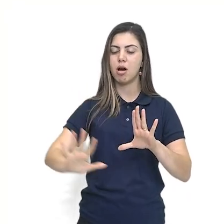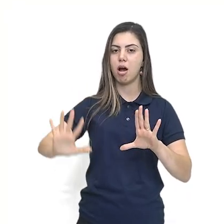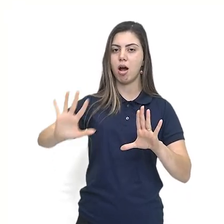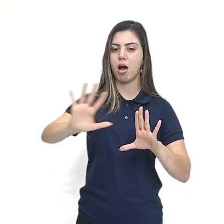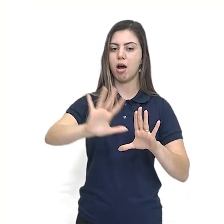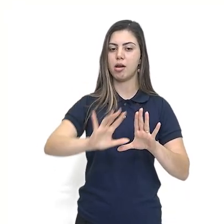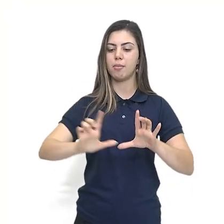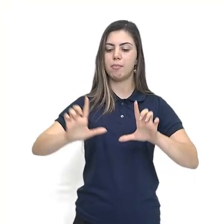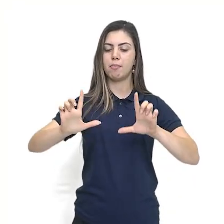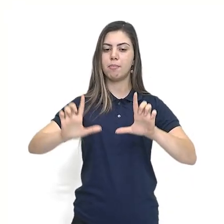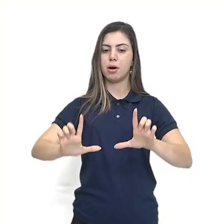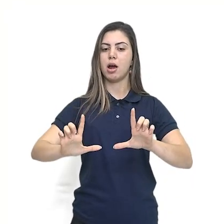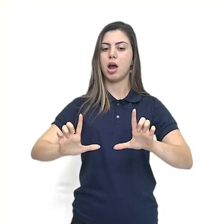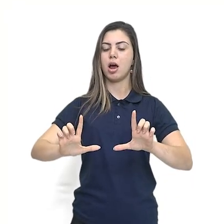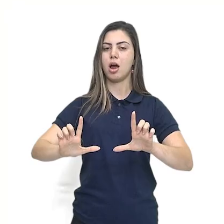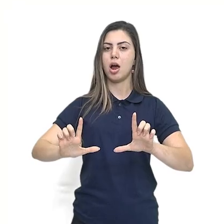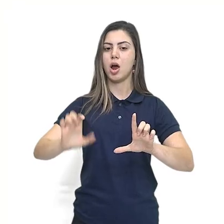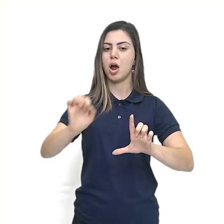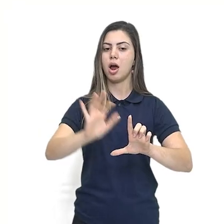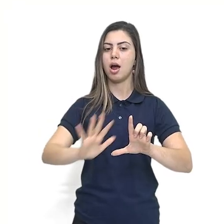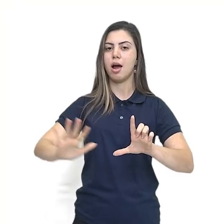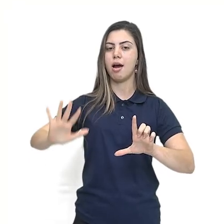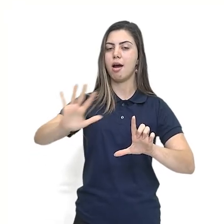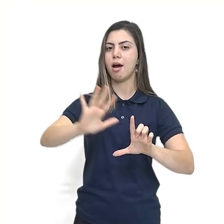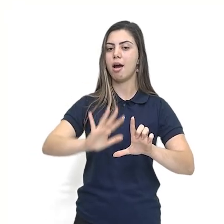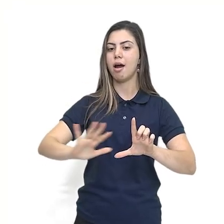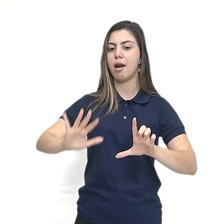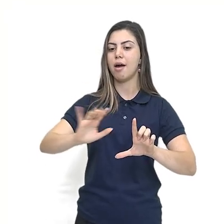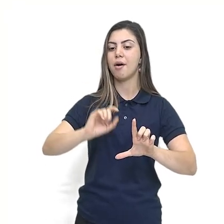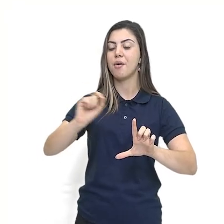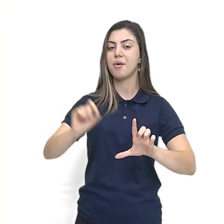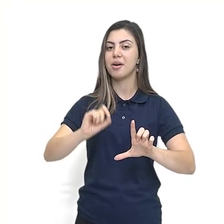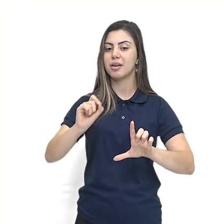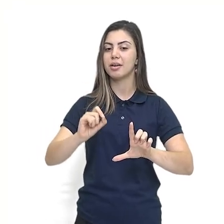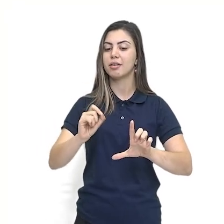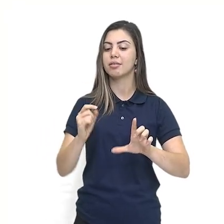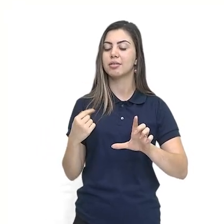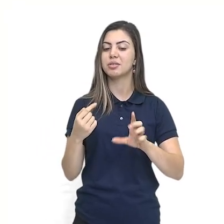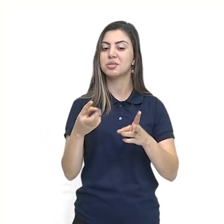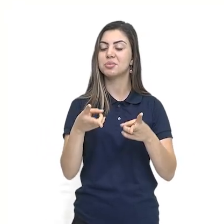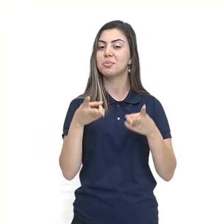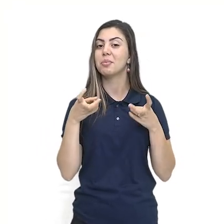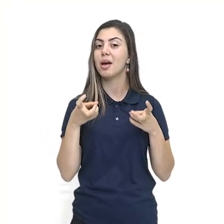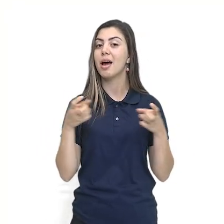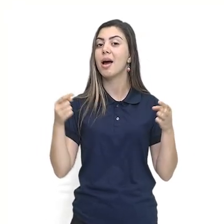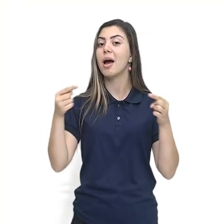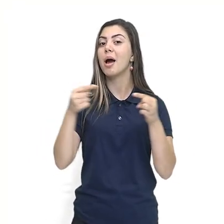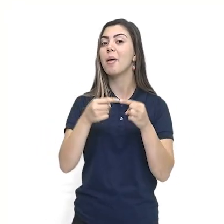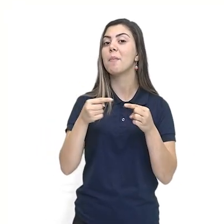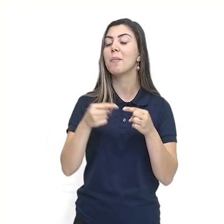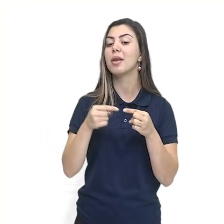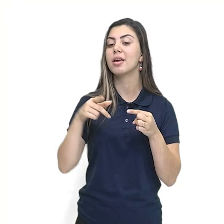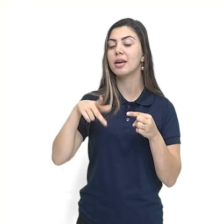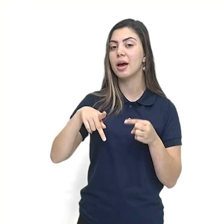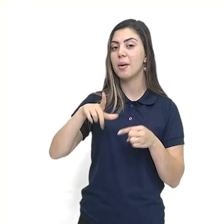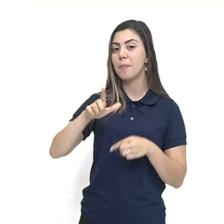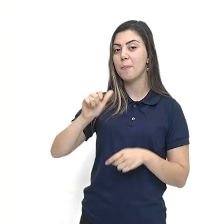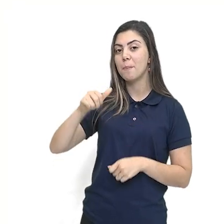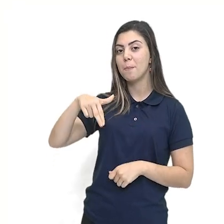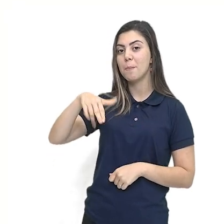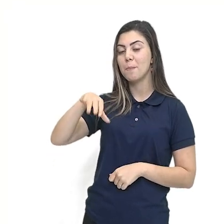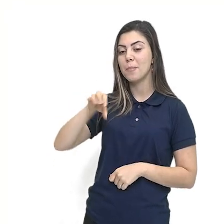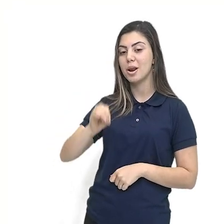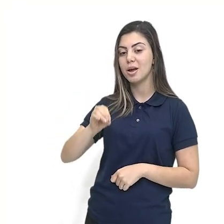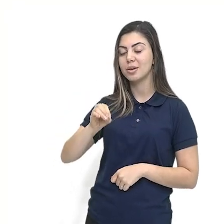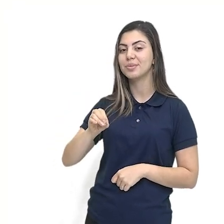ó, nós dizemos que nós estamos diante de um plano. E